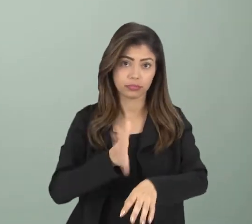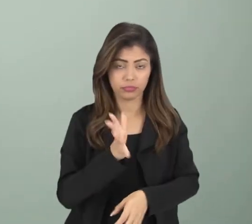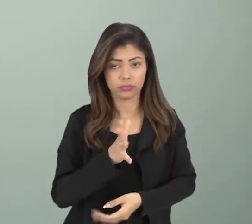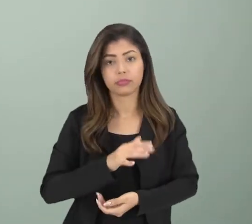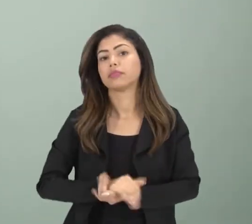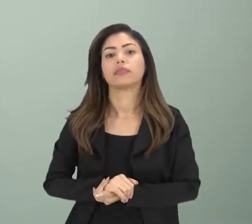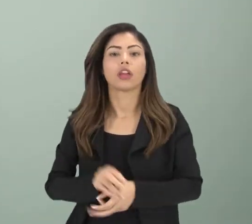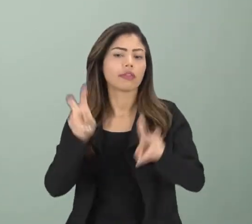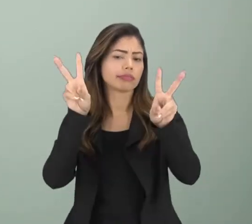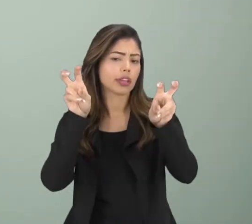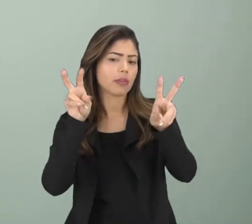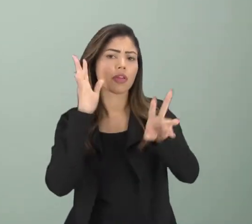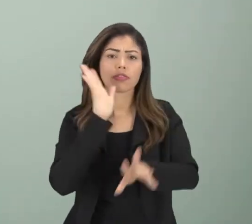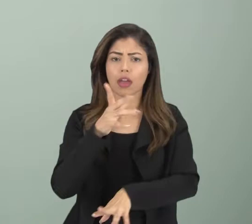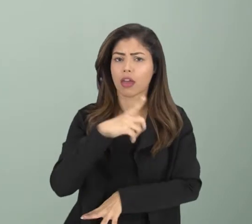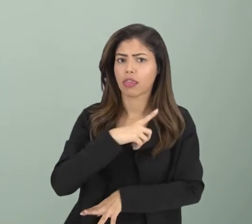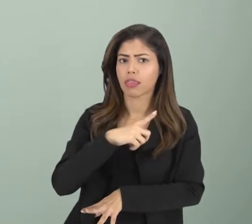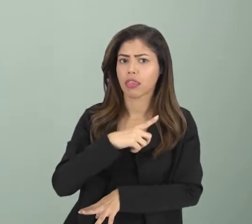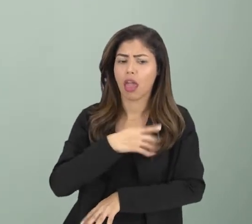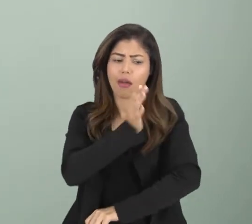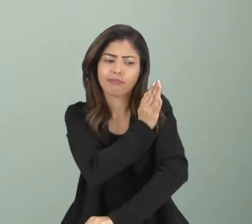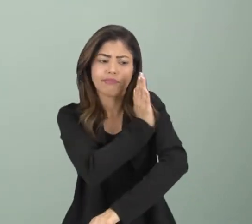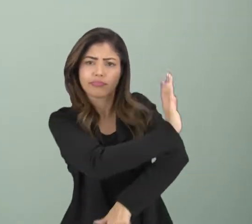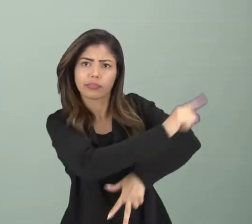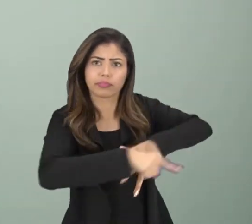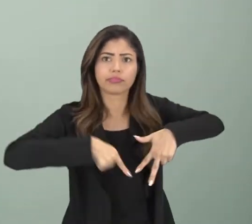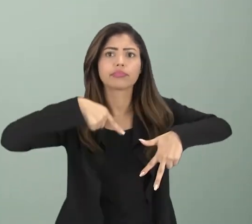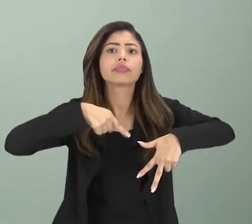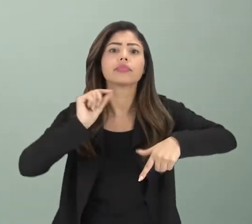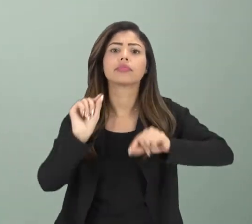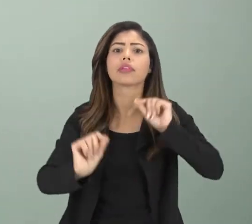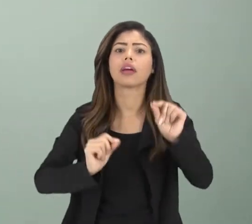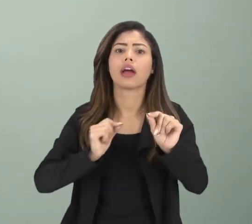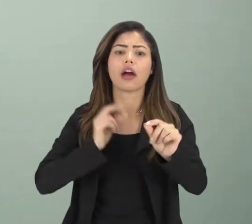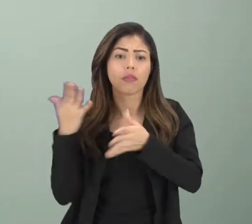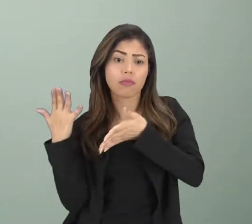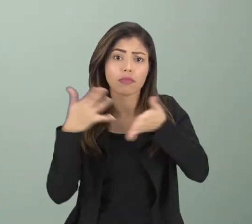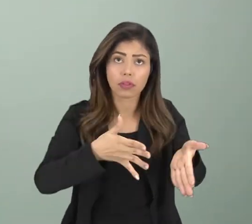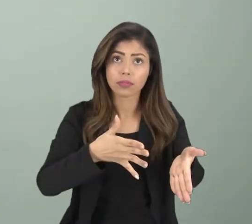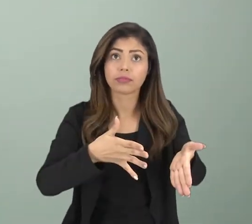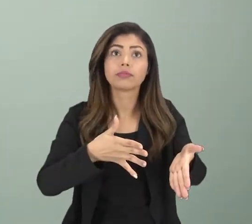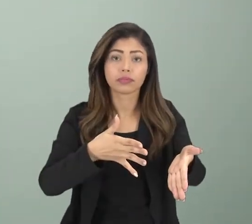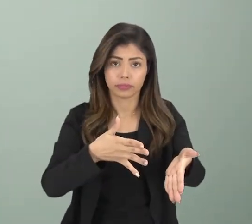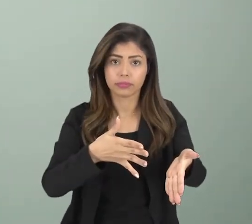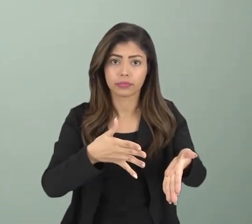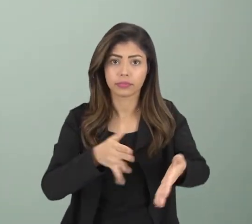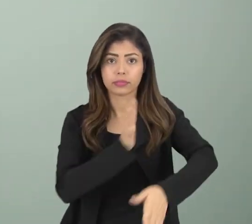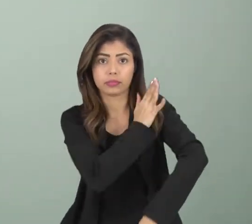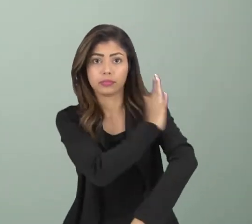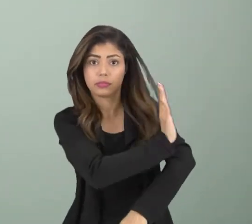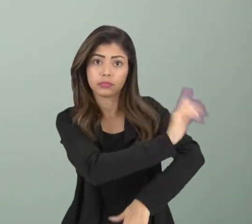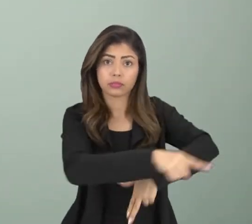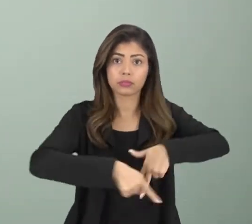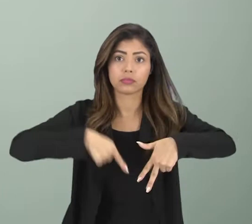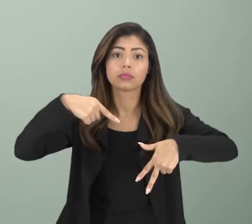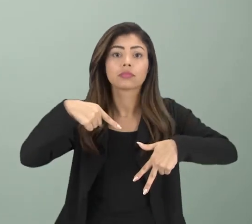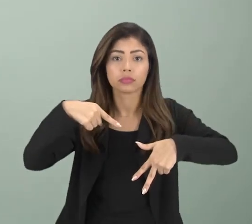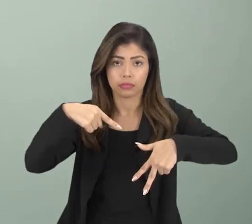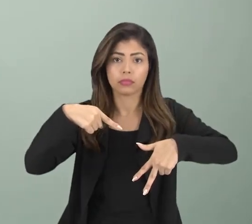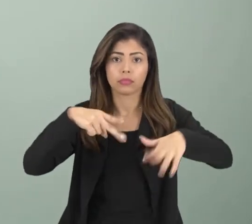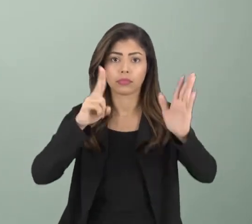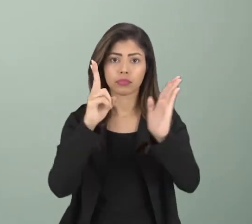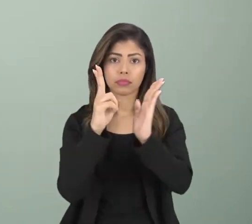esse tema, a respeito da discriminação, terá como foco a discriminação racial,